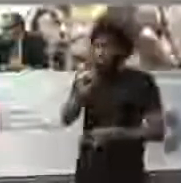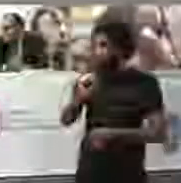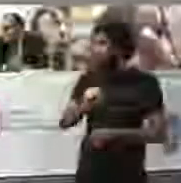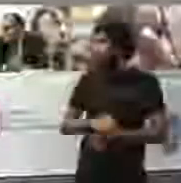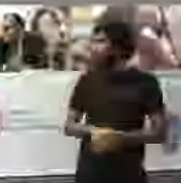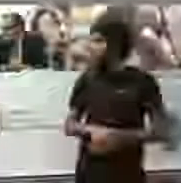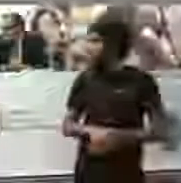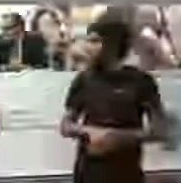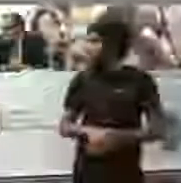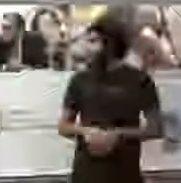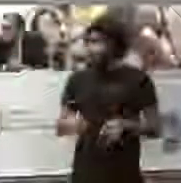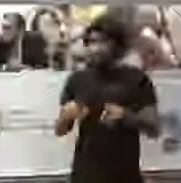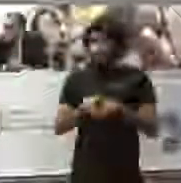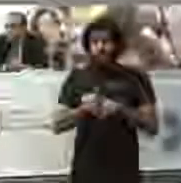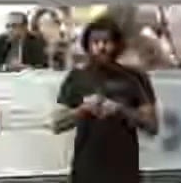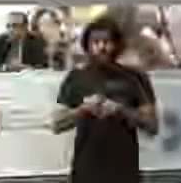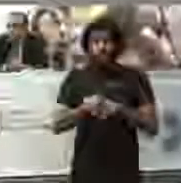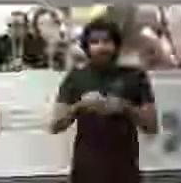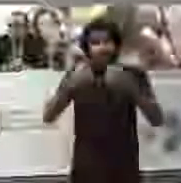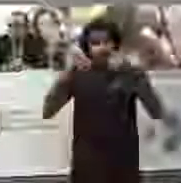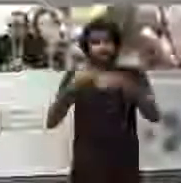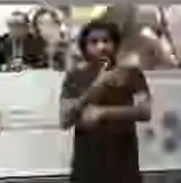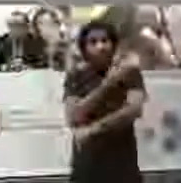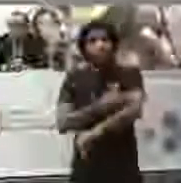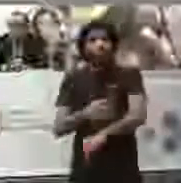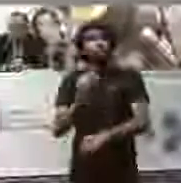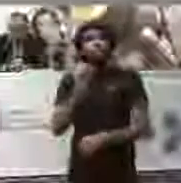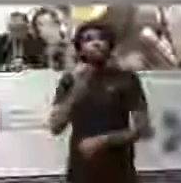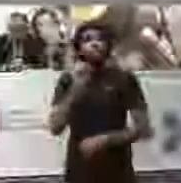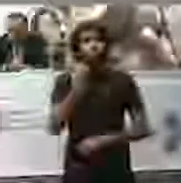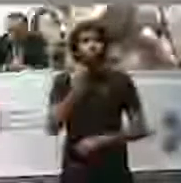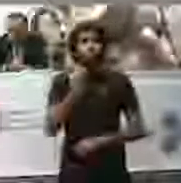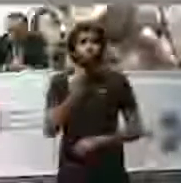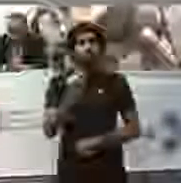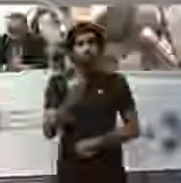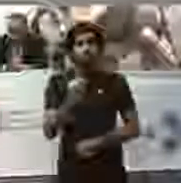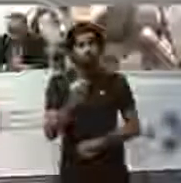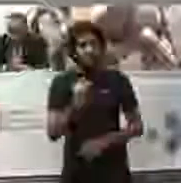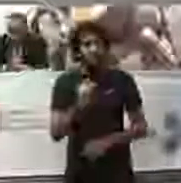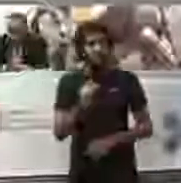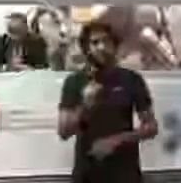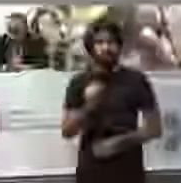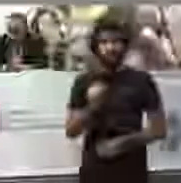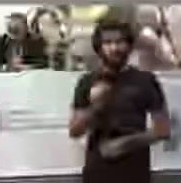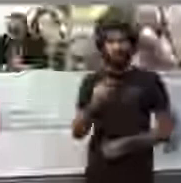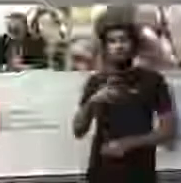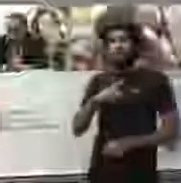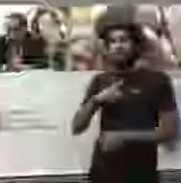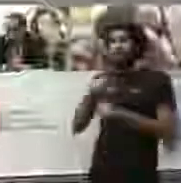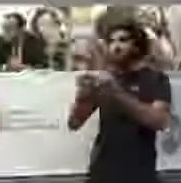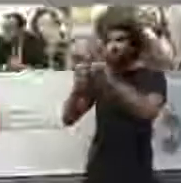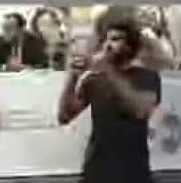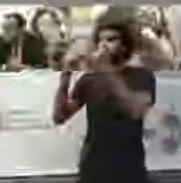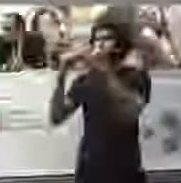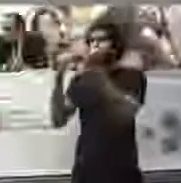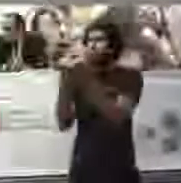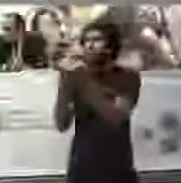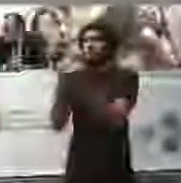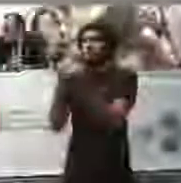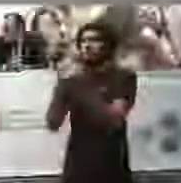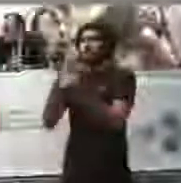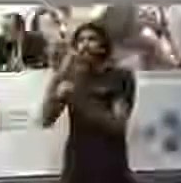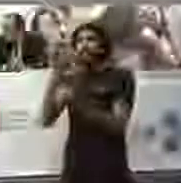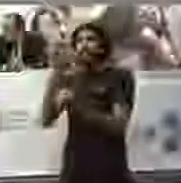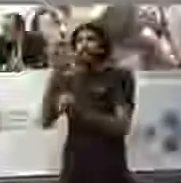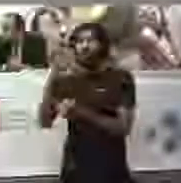que é muito comum nós vimos e é numa um seminário sobre a utilização e falar do caricato